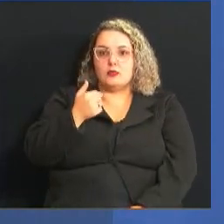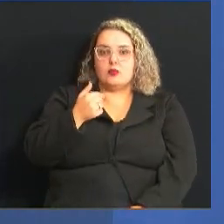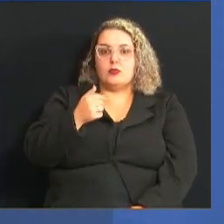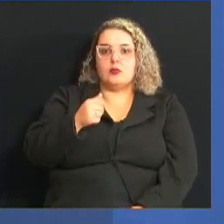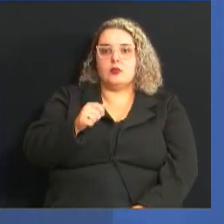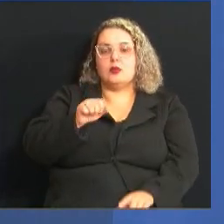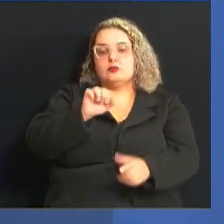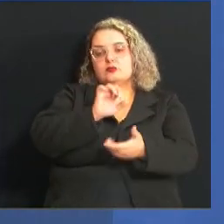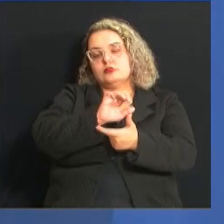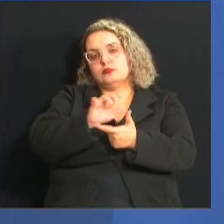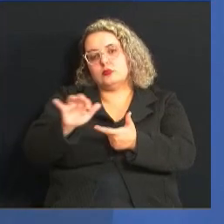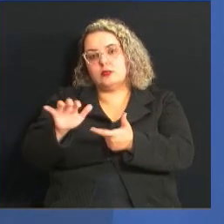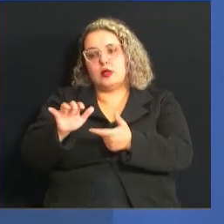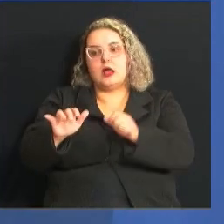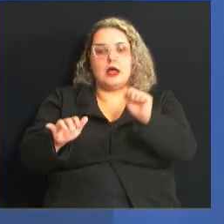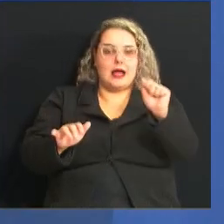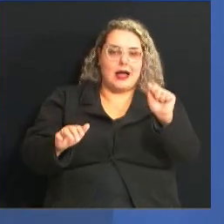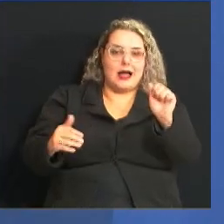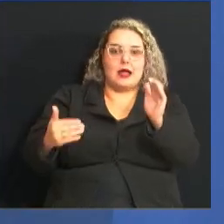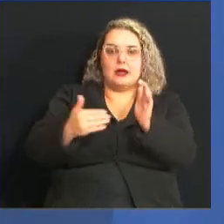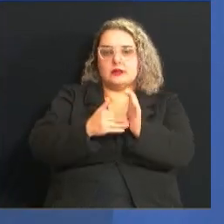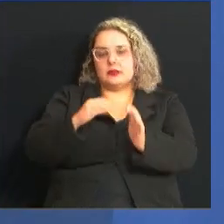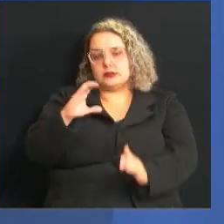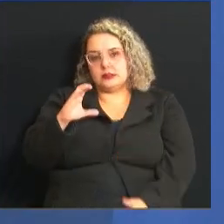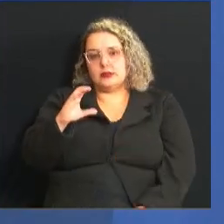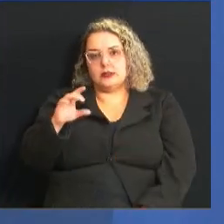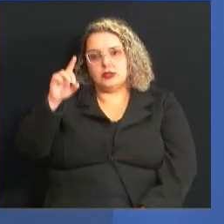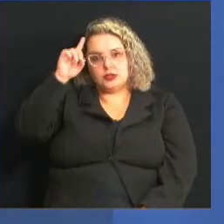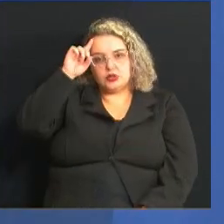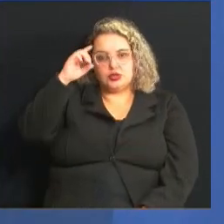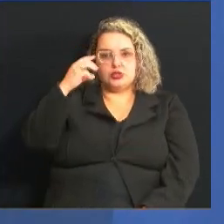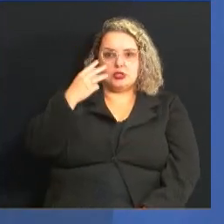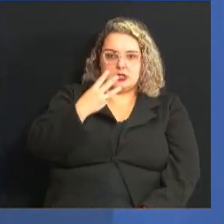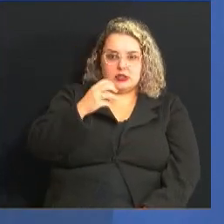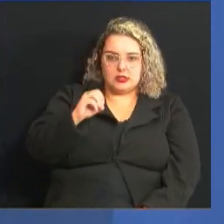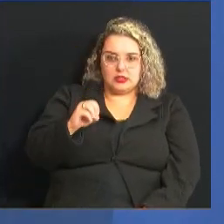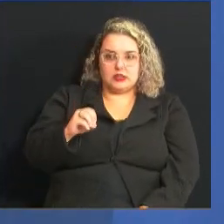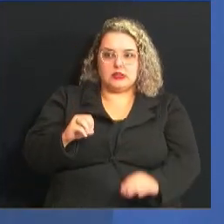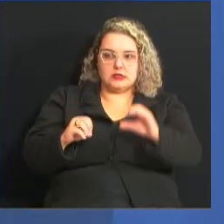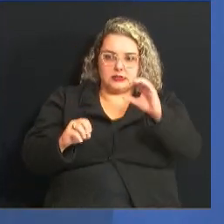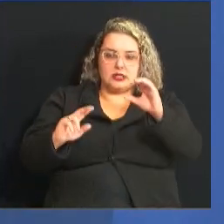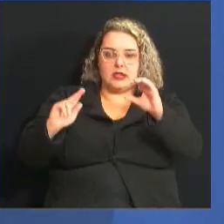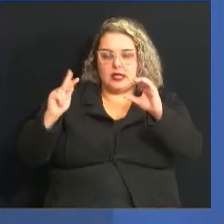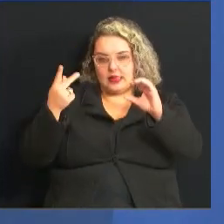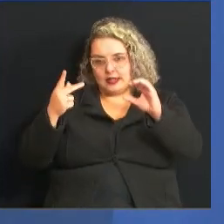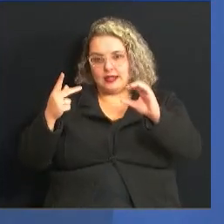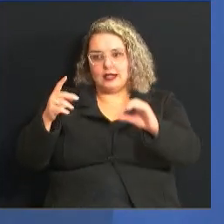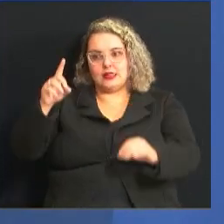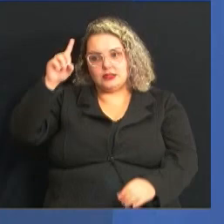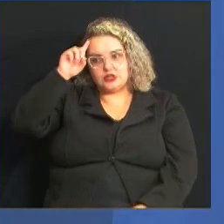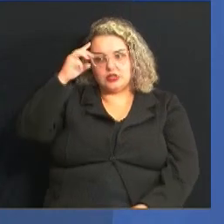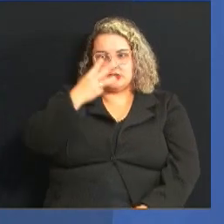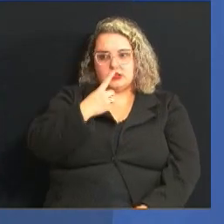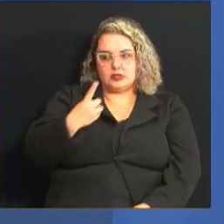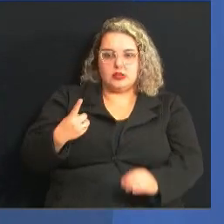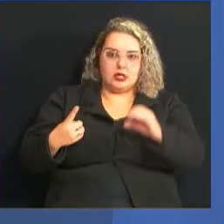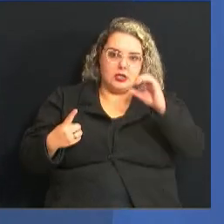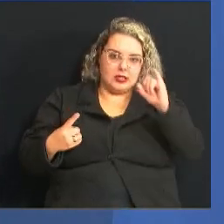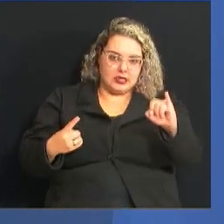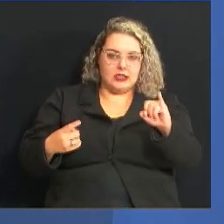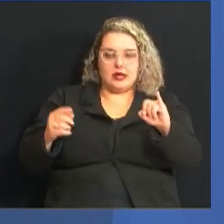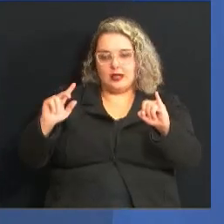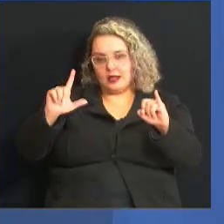alfabética, letras A a C. Dia 30, letra D a H. Dia 31, letra I a L. No